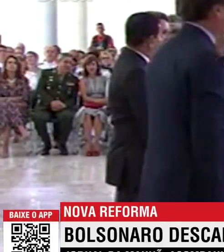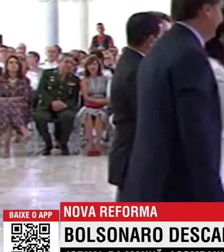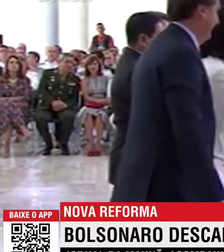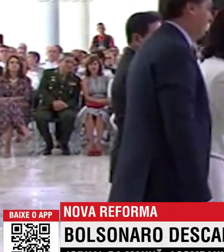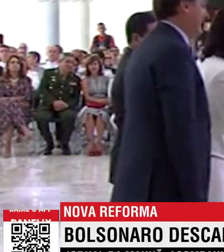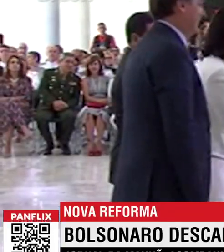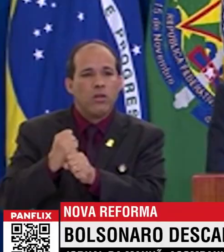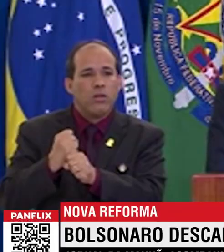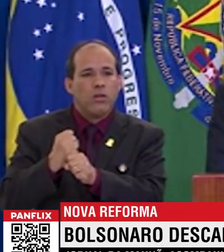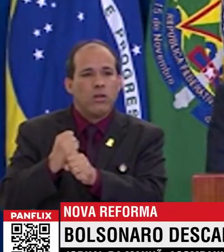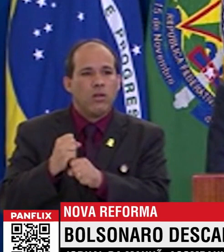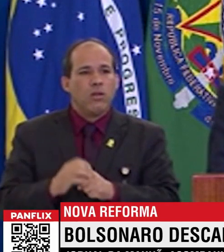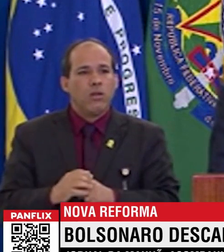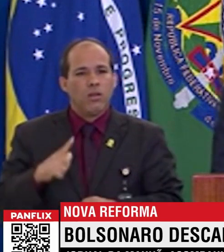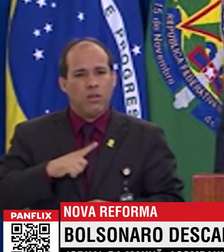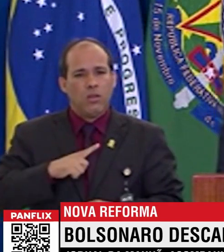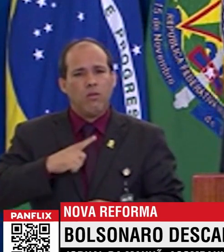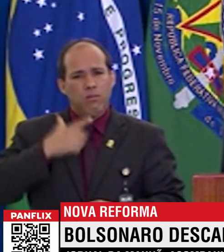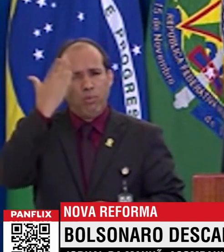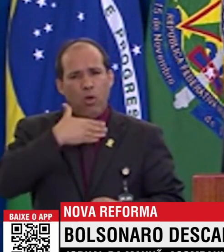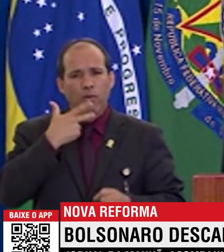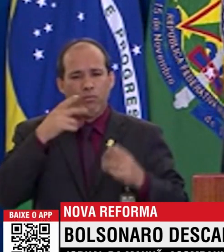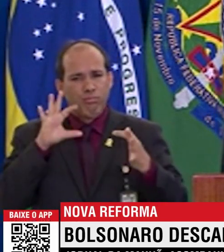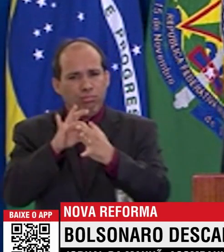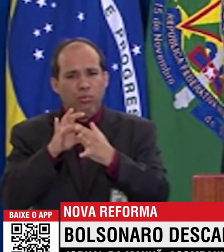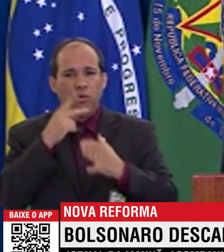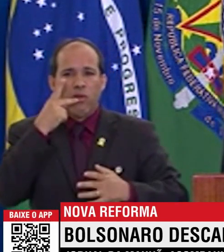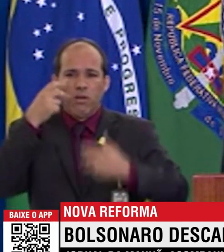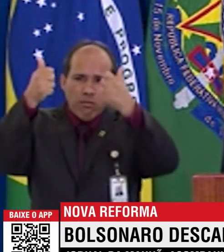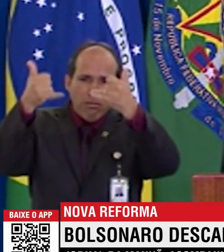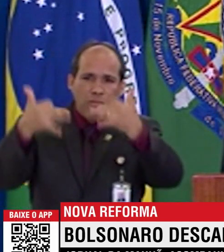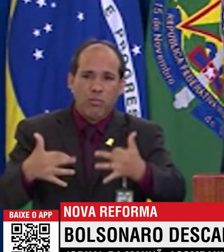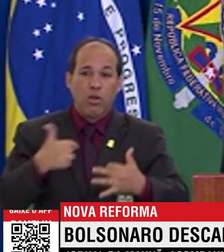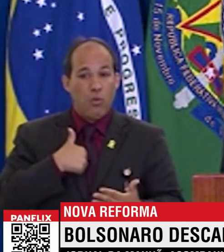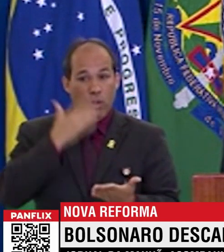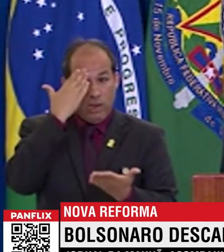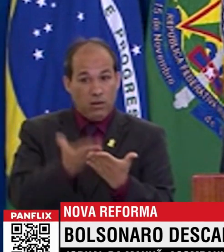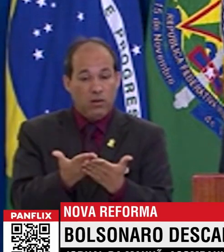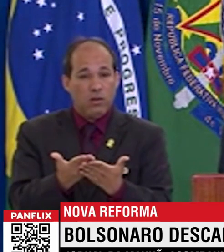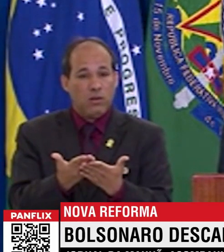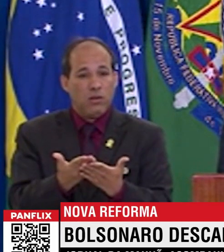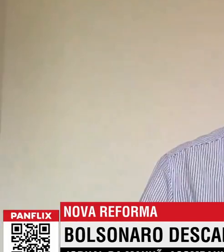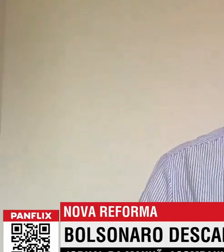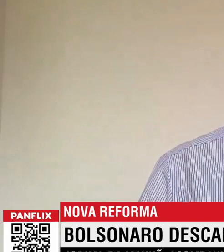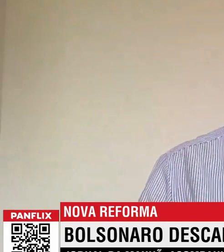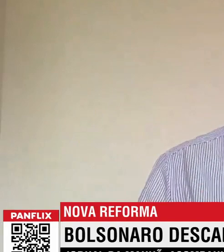as Forças Armadas são comprometidas com a democracia e jamais aceitariam um convite contra a